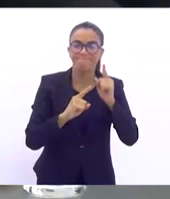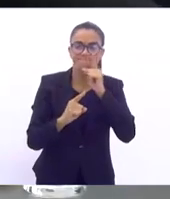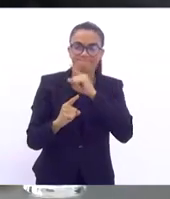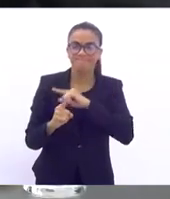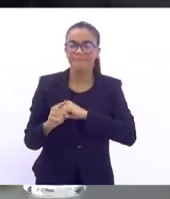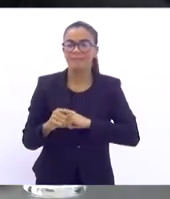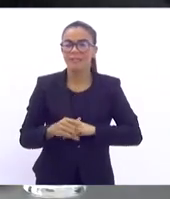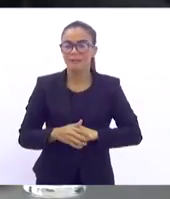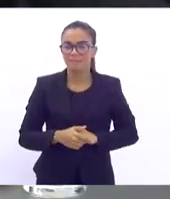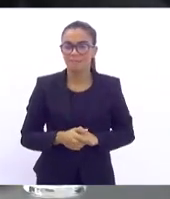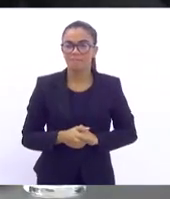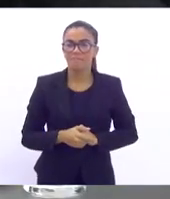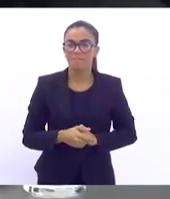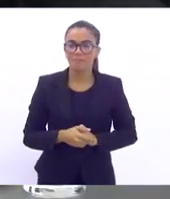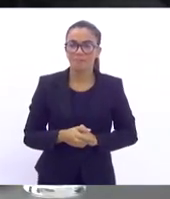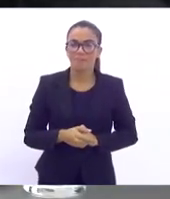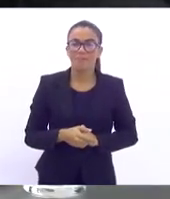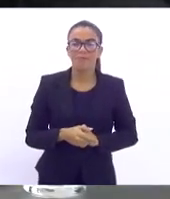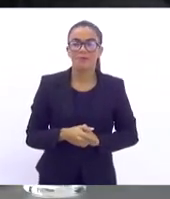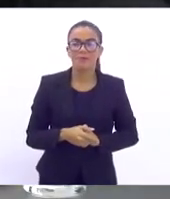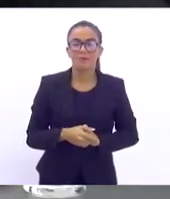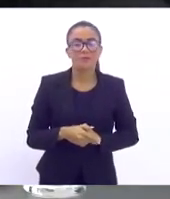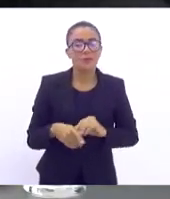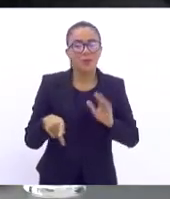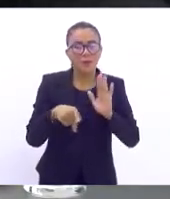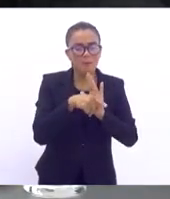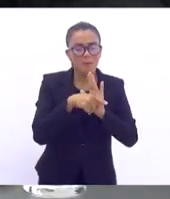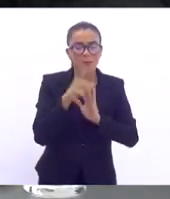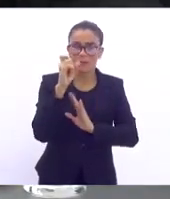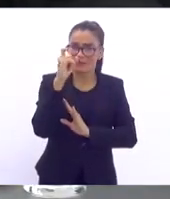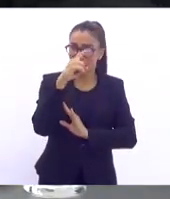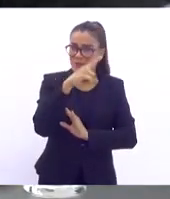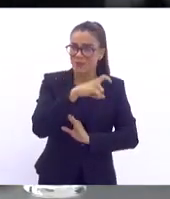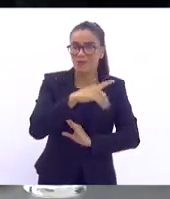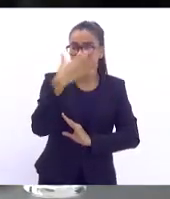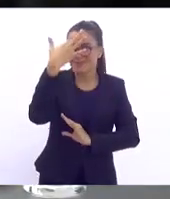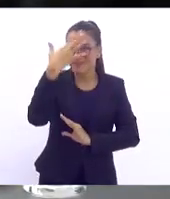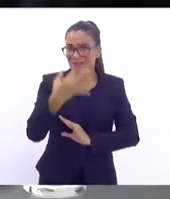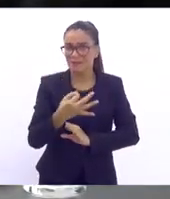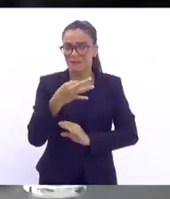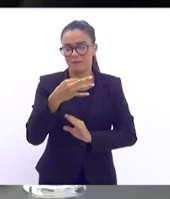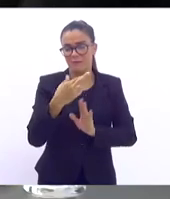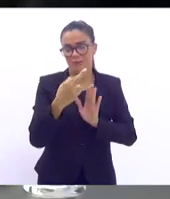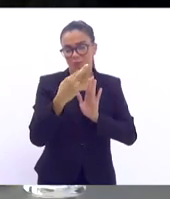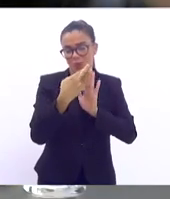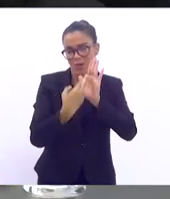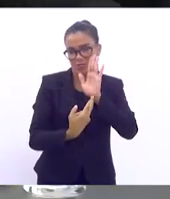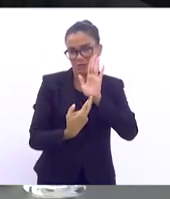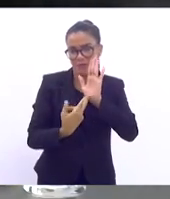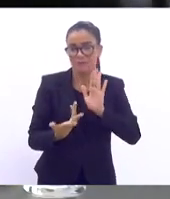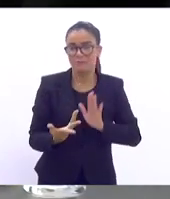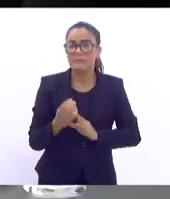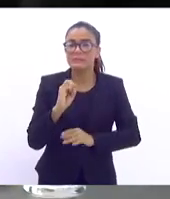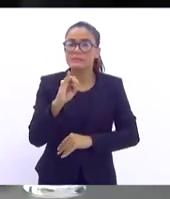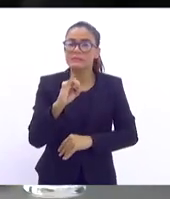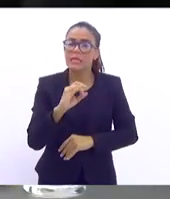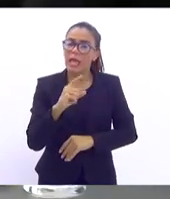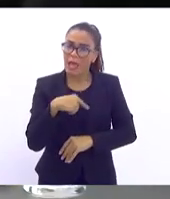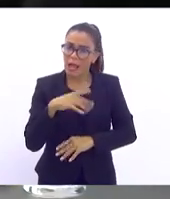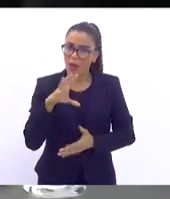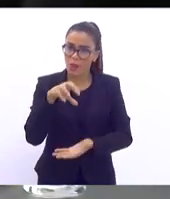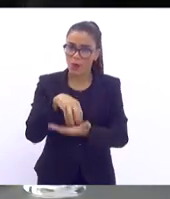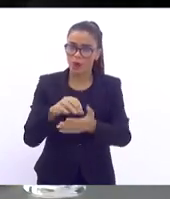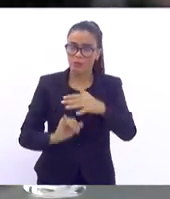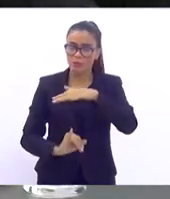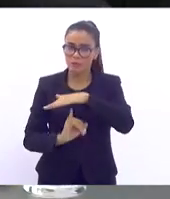para que vão nortear o próprio a dificuldade aqui de interpretação do Regimento por exemplo se ela é algo institucional da casa